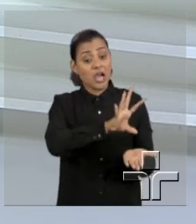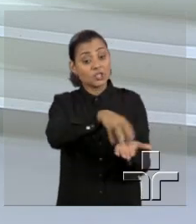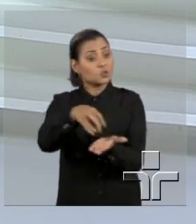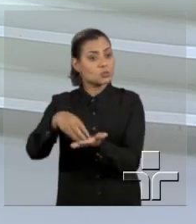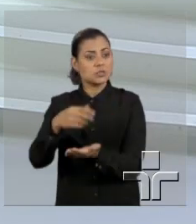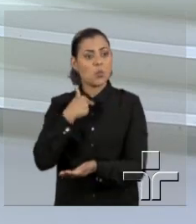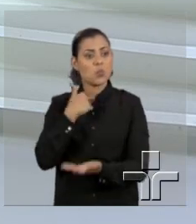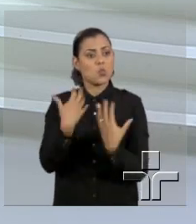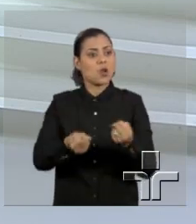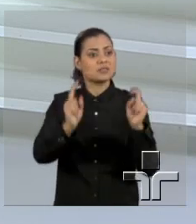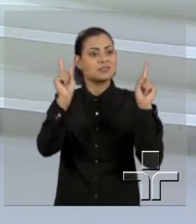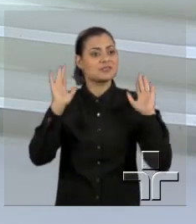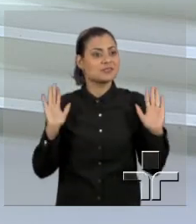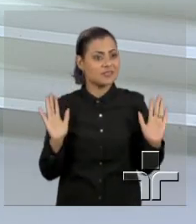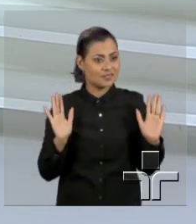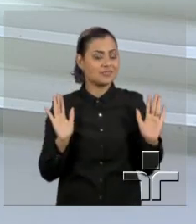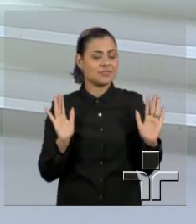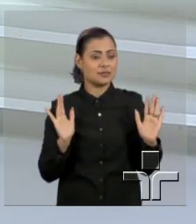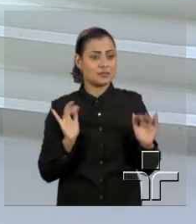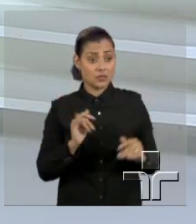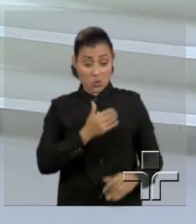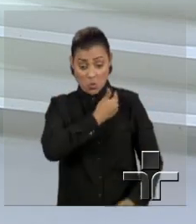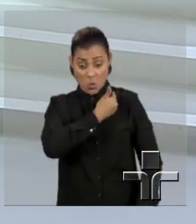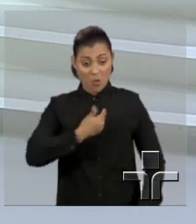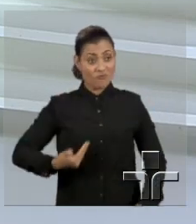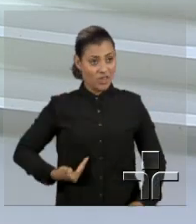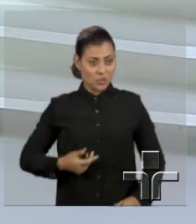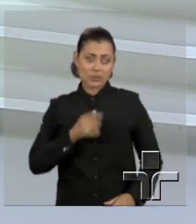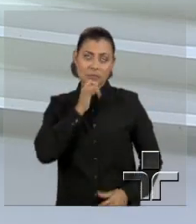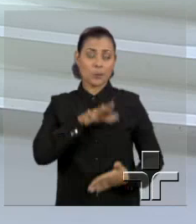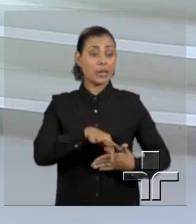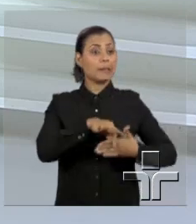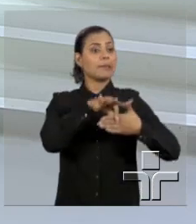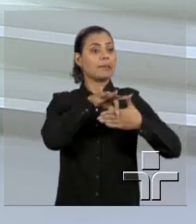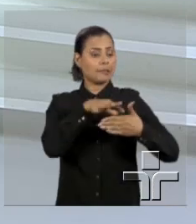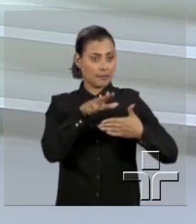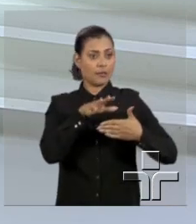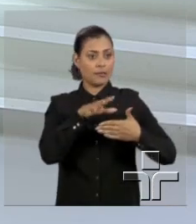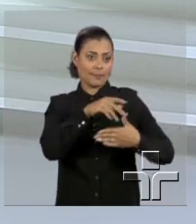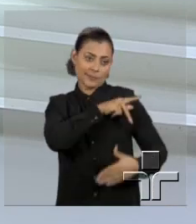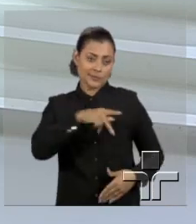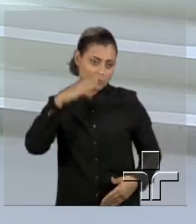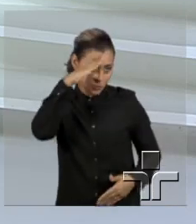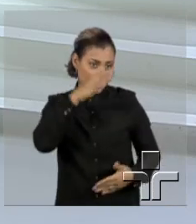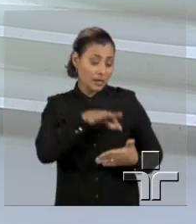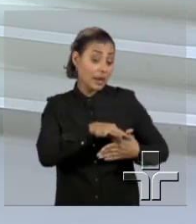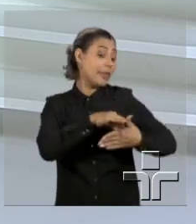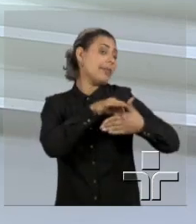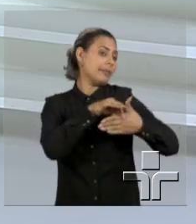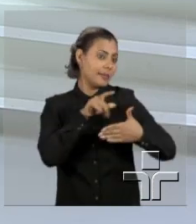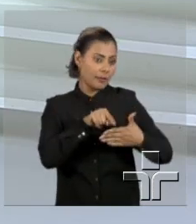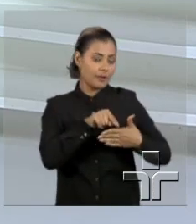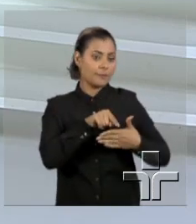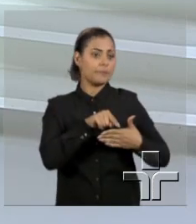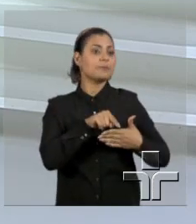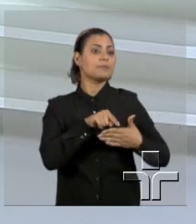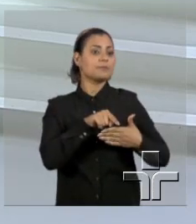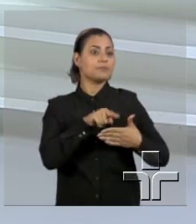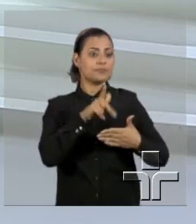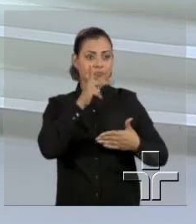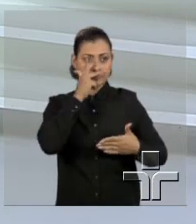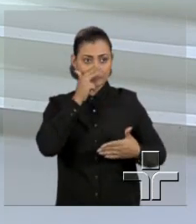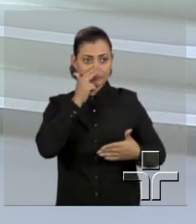deixam que um governante, portanto, subjetivamente autoritário, implaque um